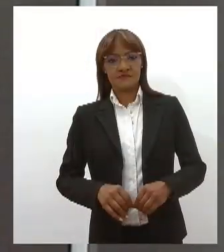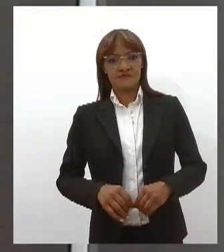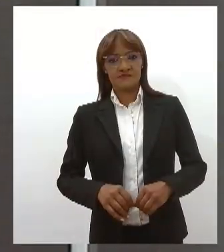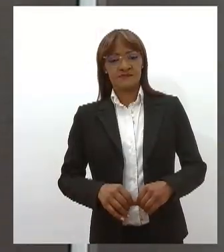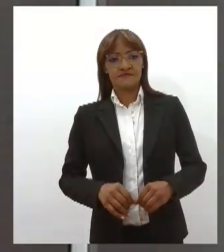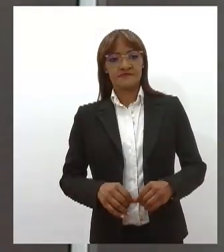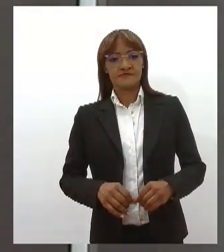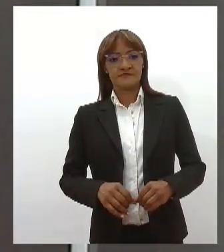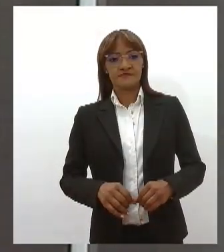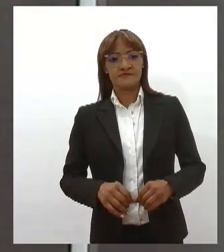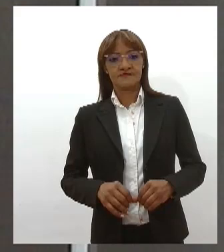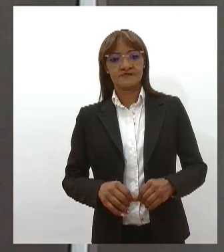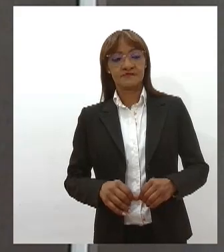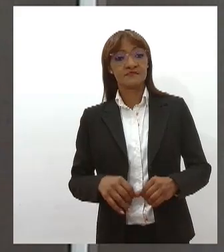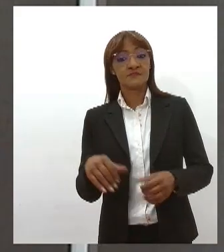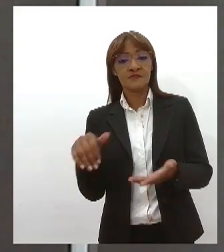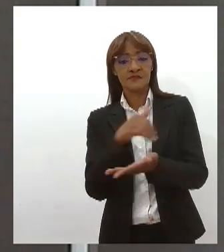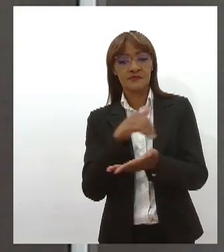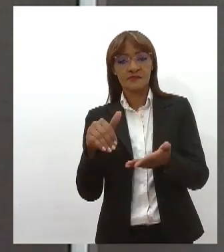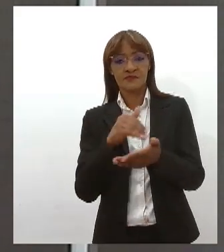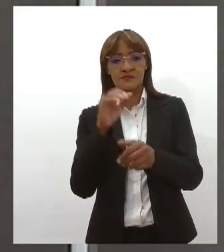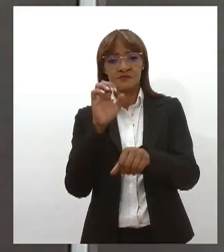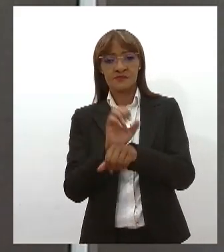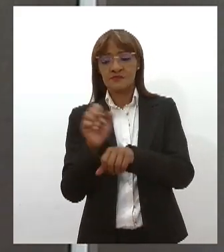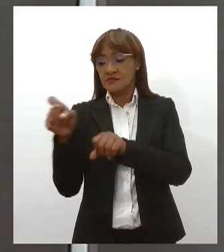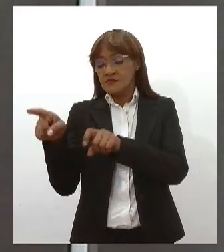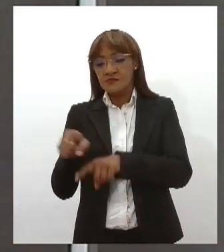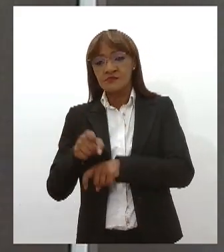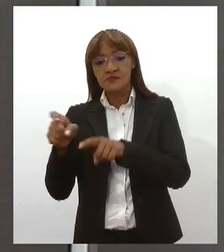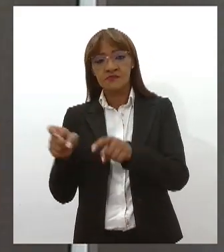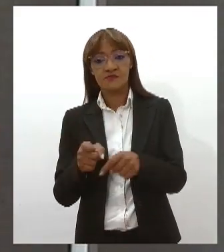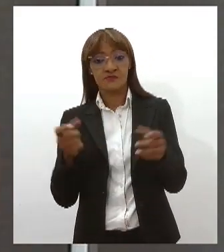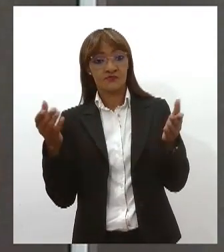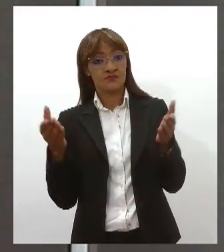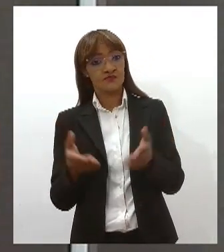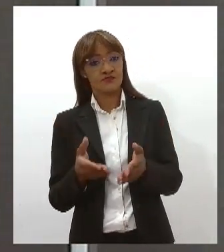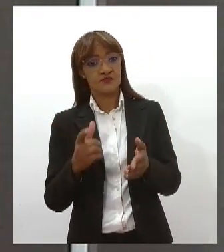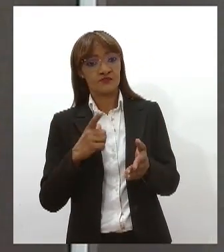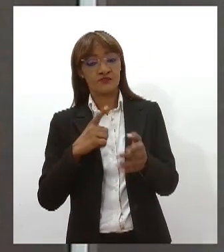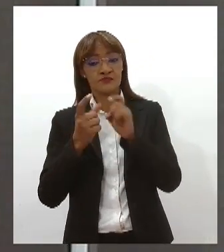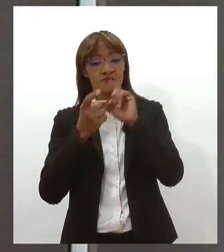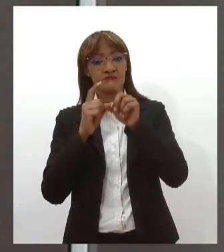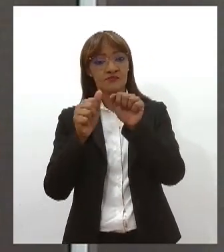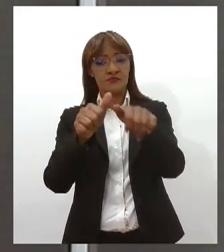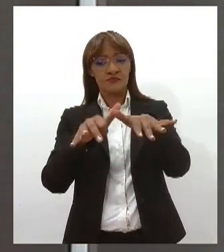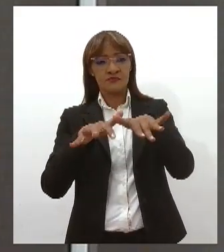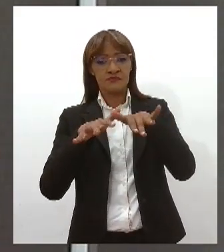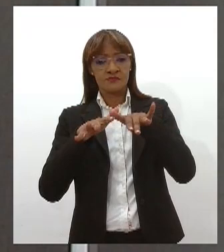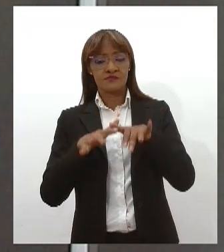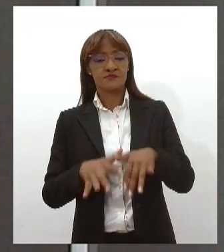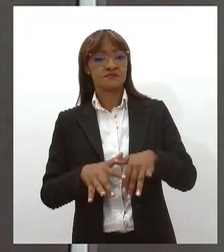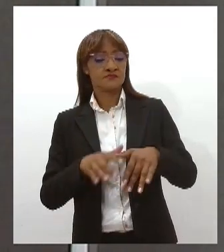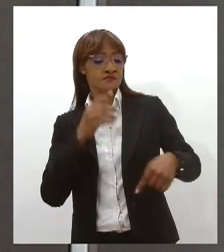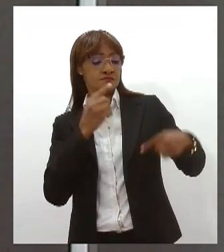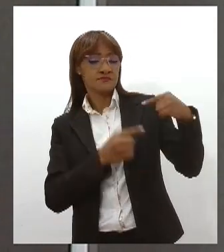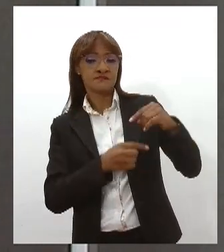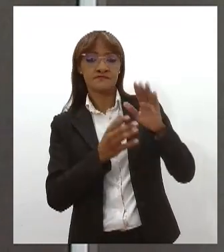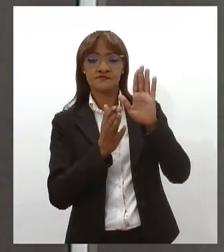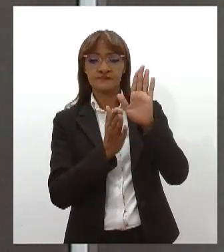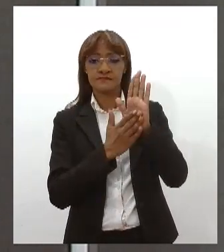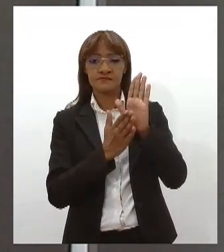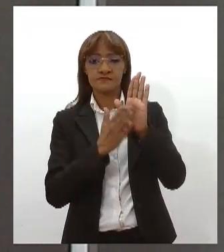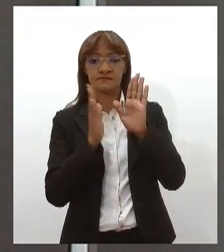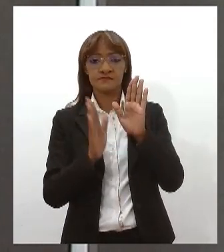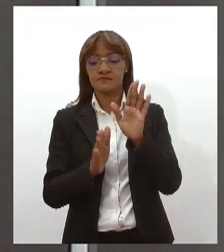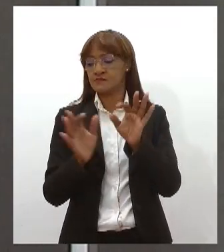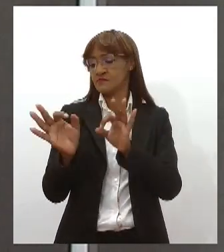A Secretaria de Estado da Fazenda realiza hoje uma audiência pública para debater propostas para a elaboração do projeto de